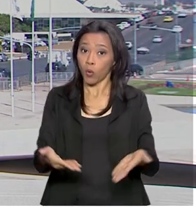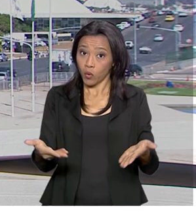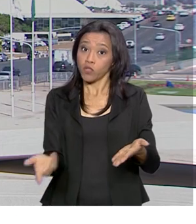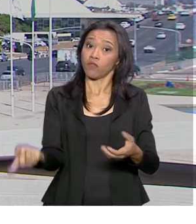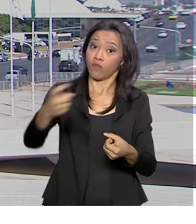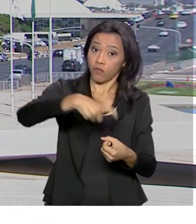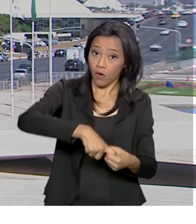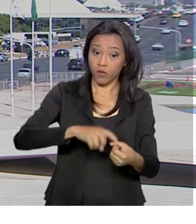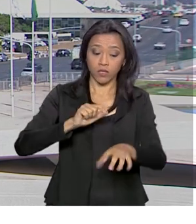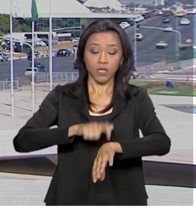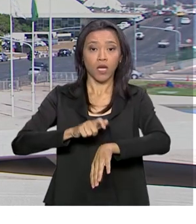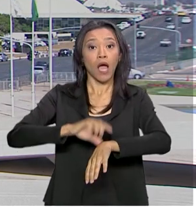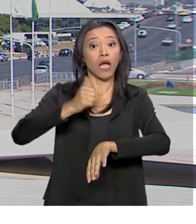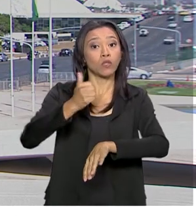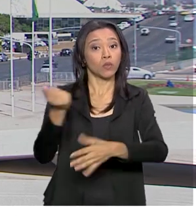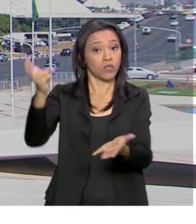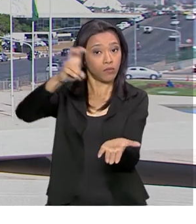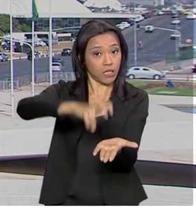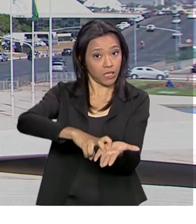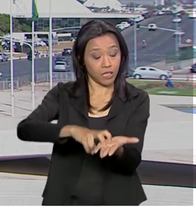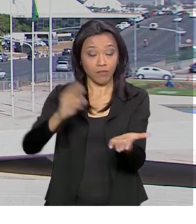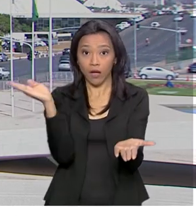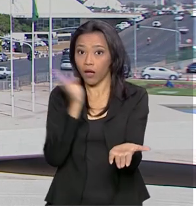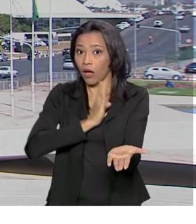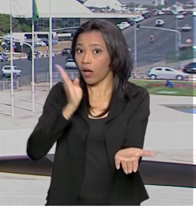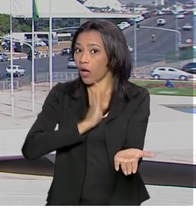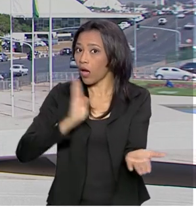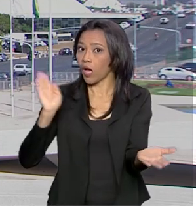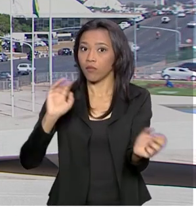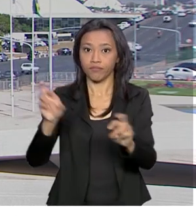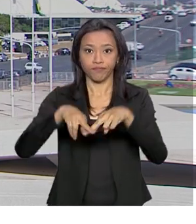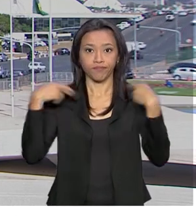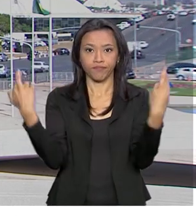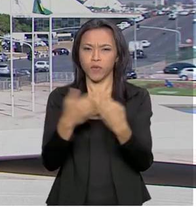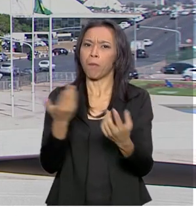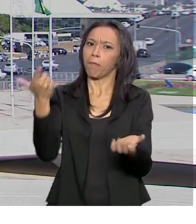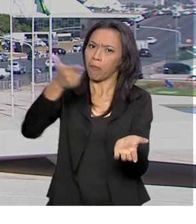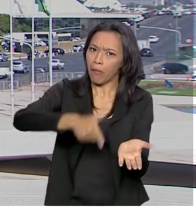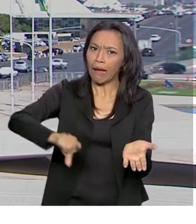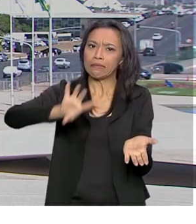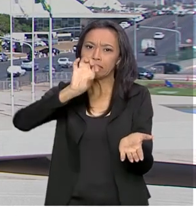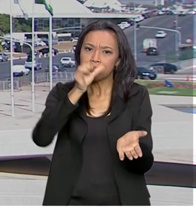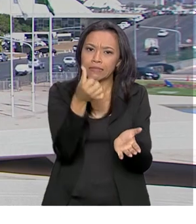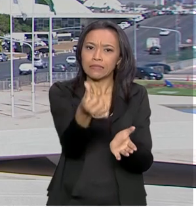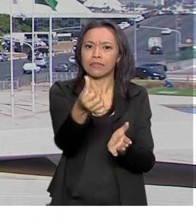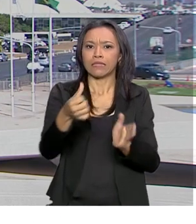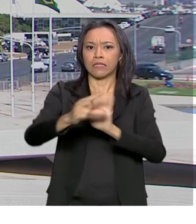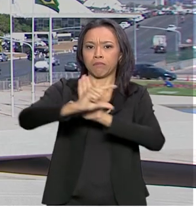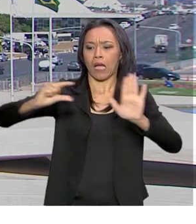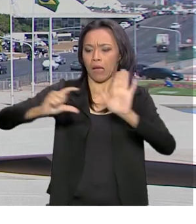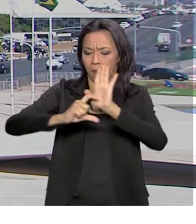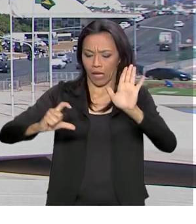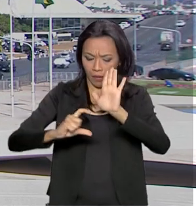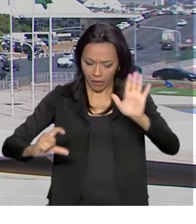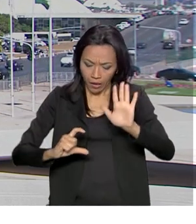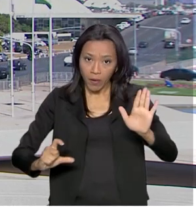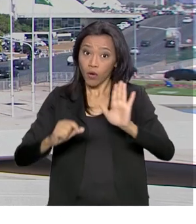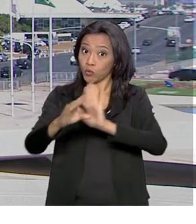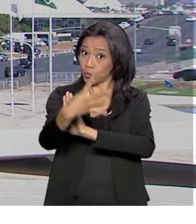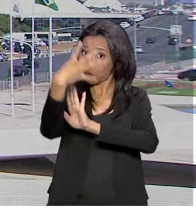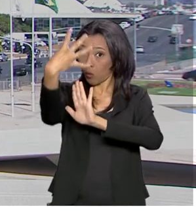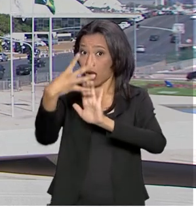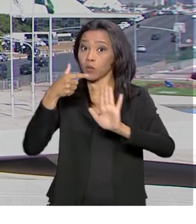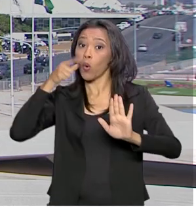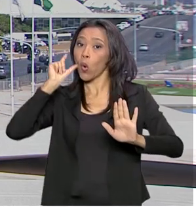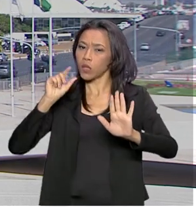11 horas da manhã em sessão extraordinária para apreciação de outros seis destaques restantes agora em relação aos quatros destaques apreciados